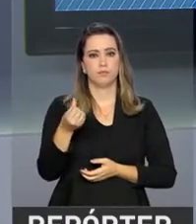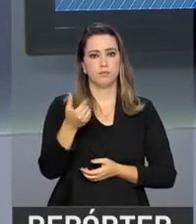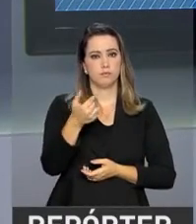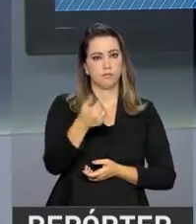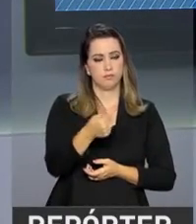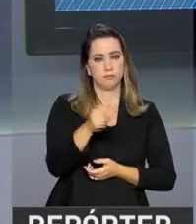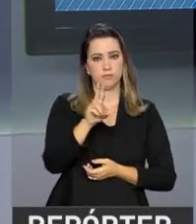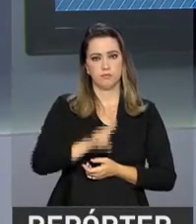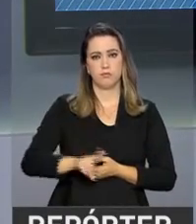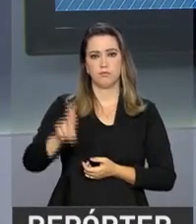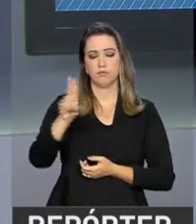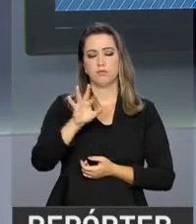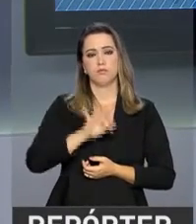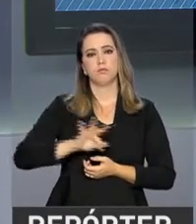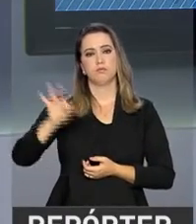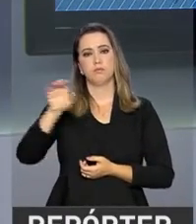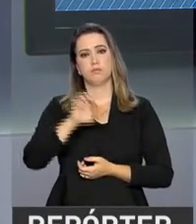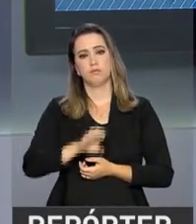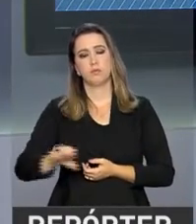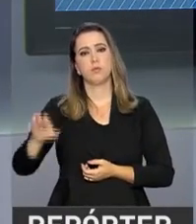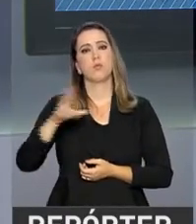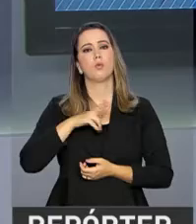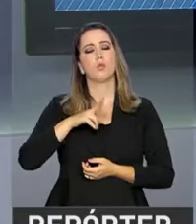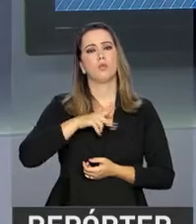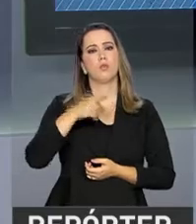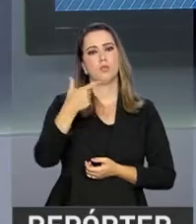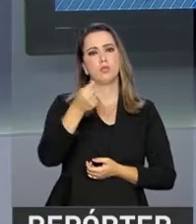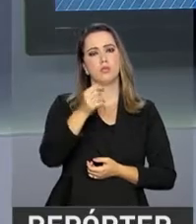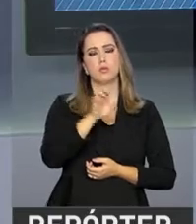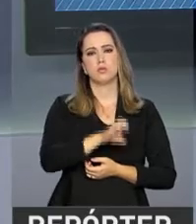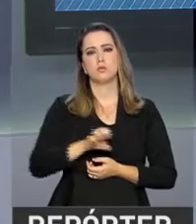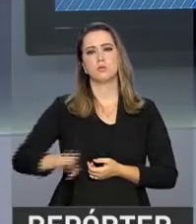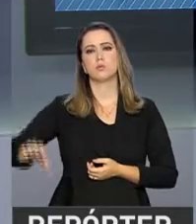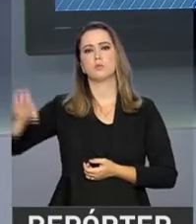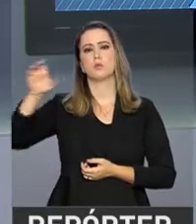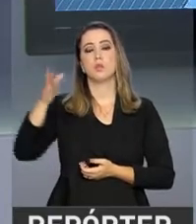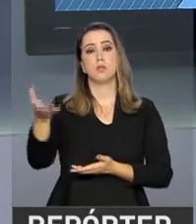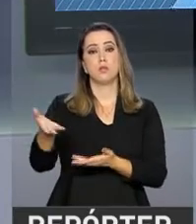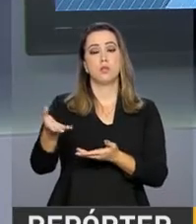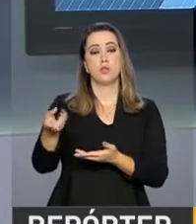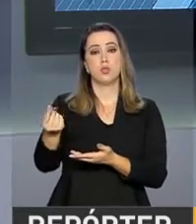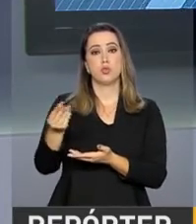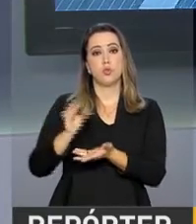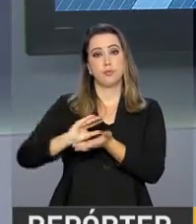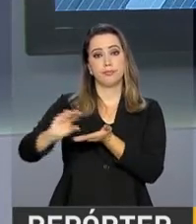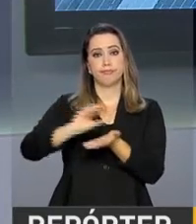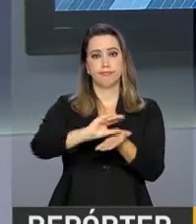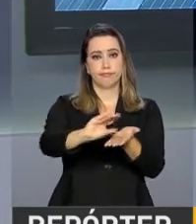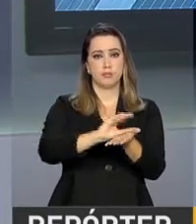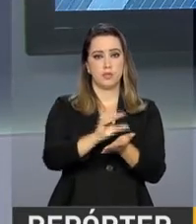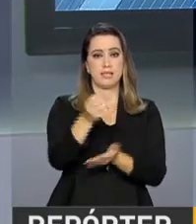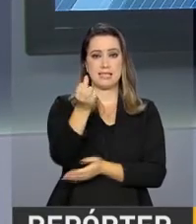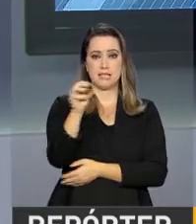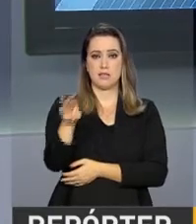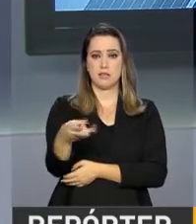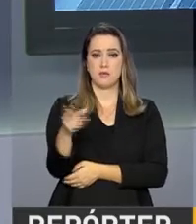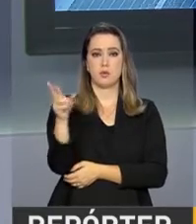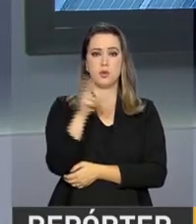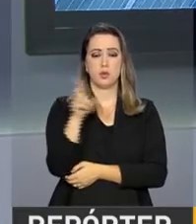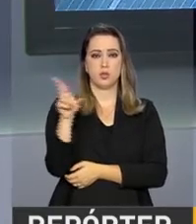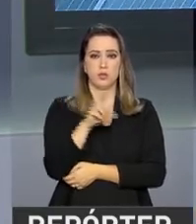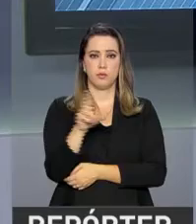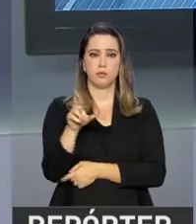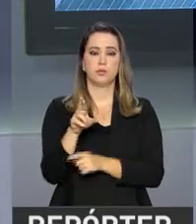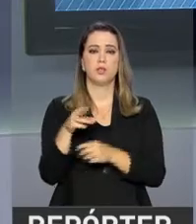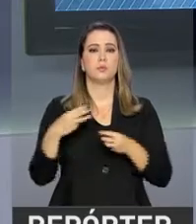67 universidades federais, estaduais e privadas de 20 estados receberam mais de 6 milhões e 500 mil reais do Ministério do